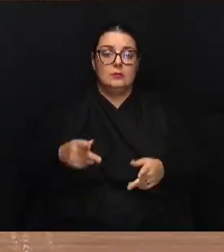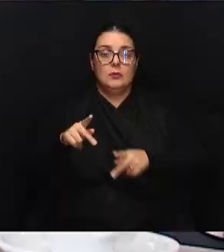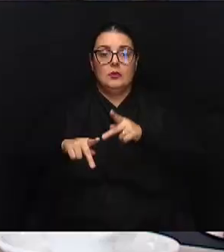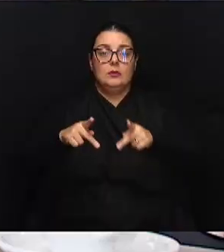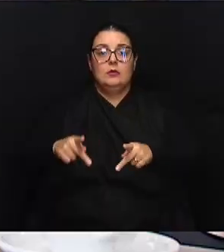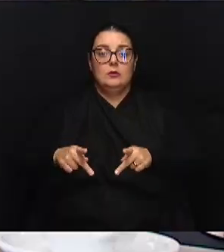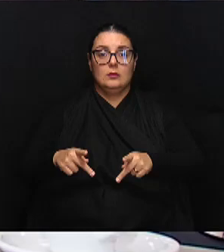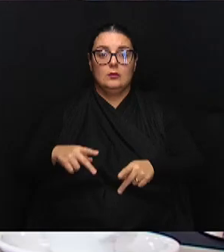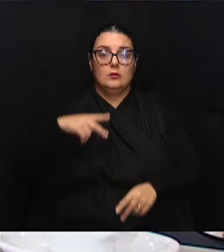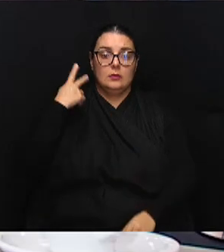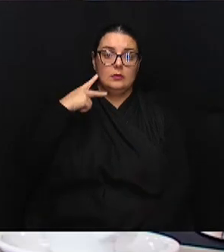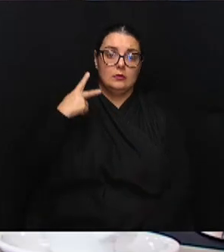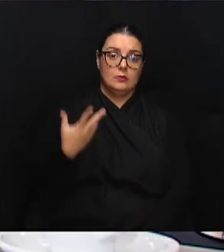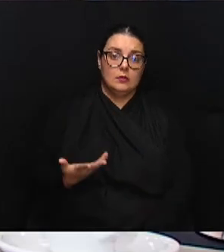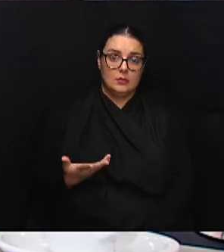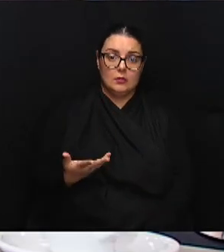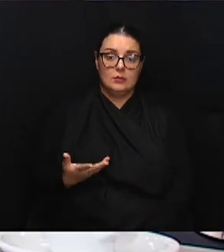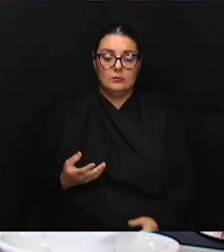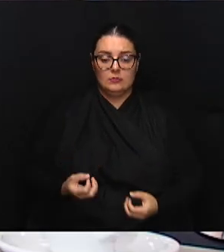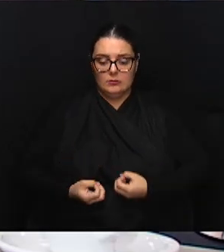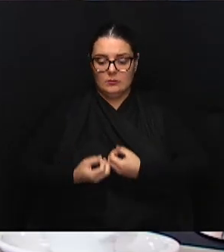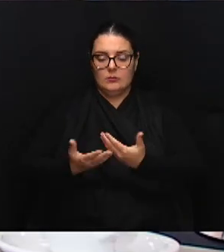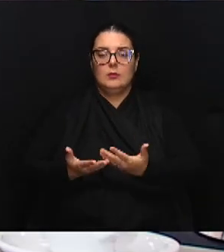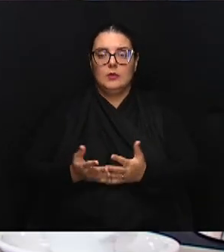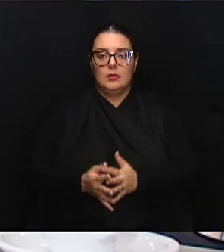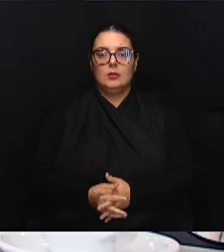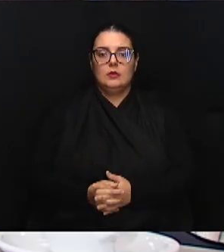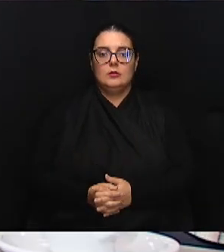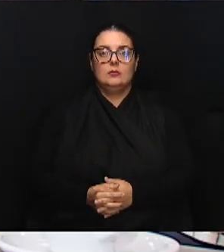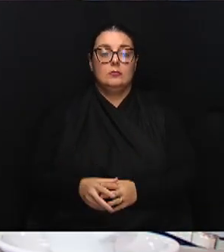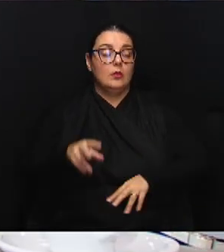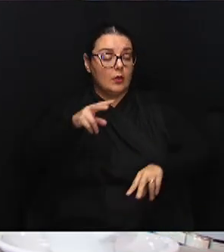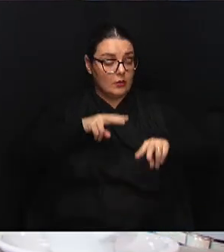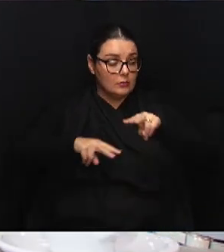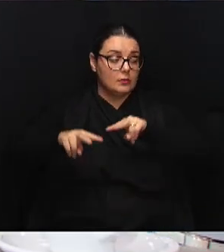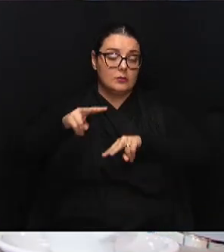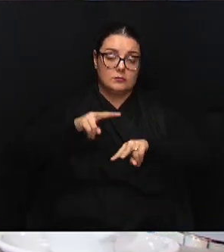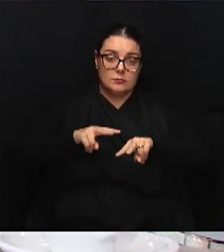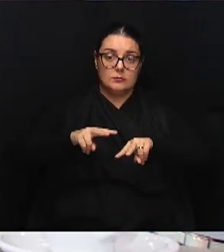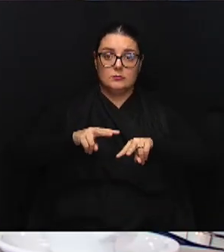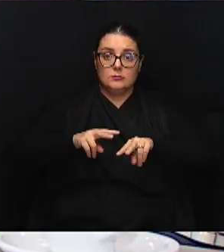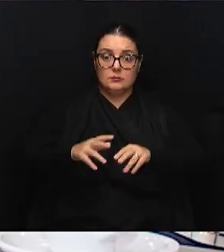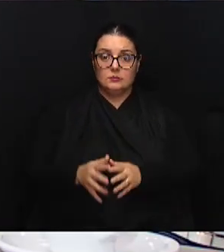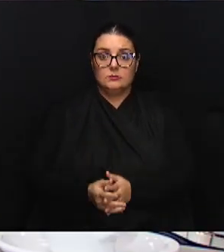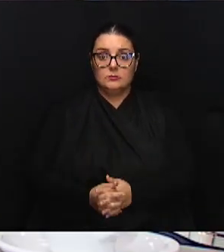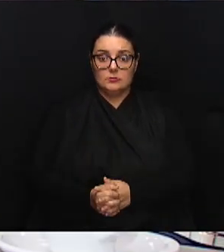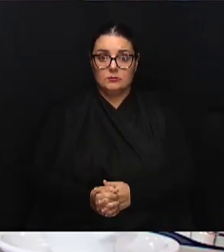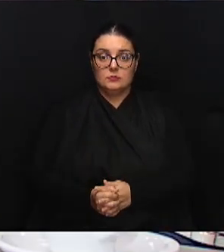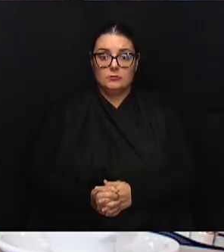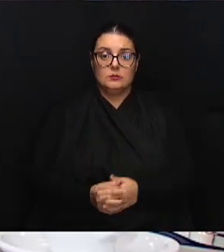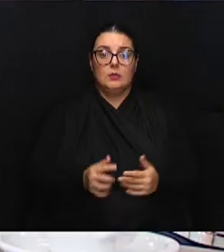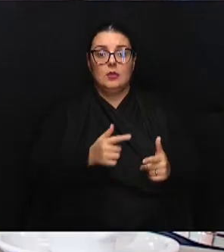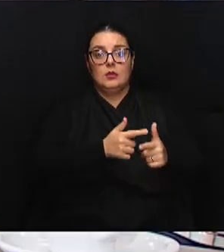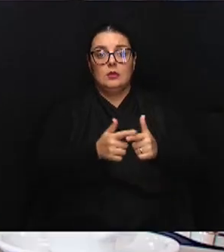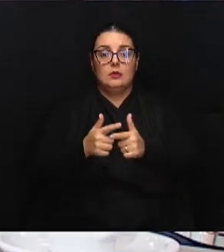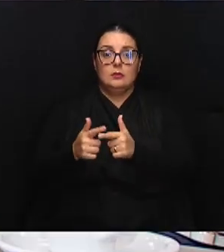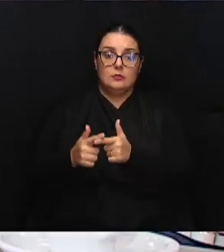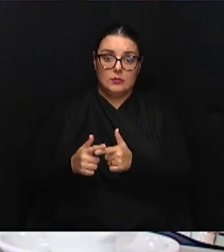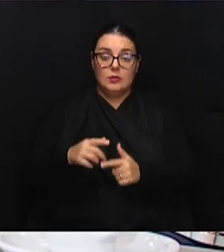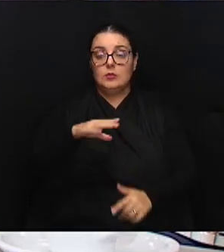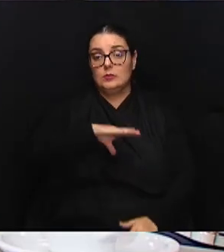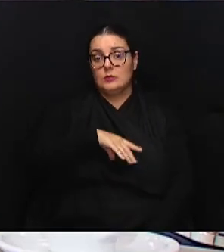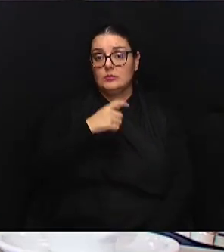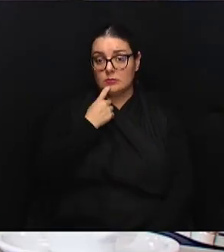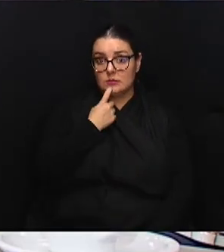e vereadores expressem a sua visão sobre os problemas de Campinas,